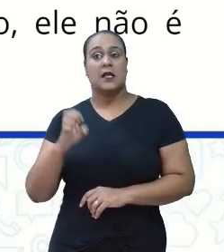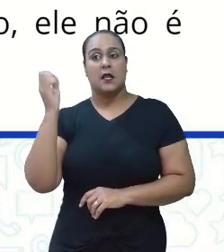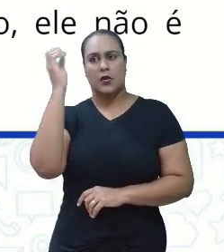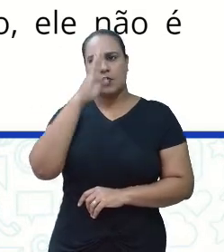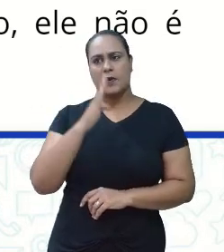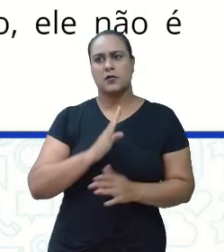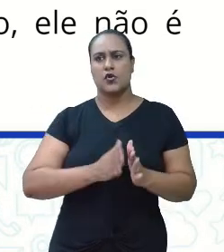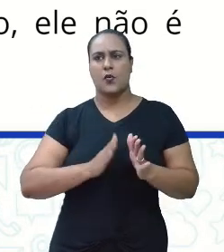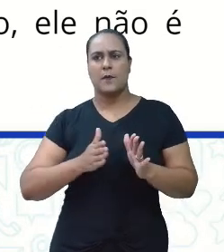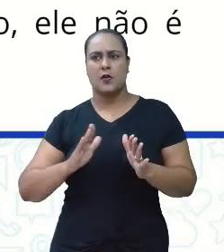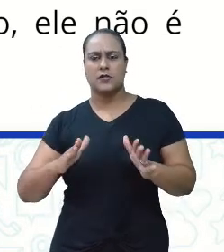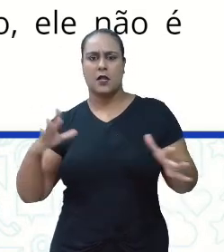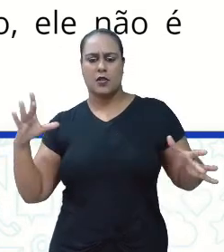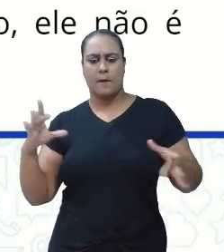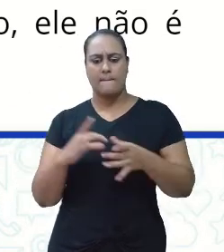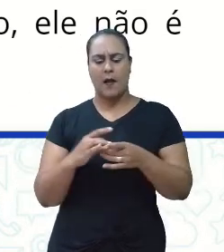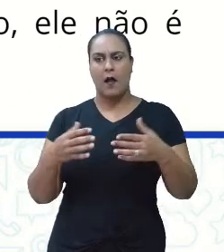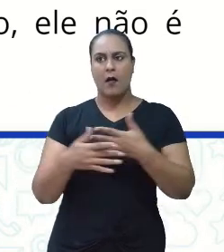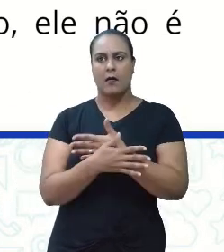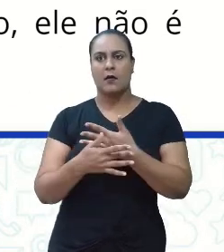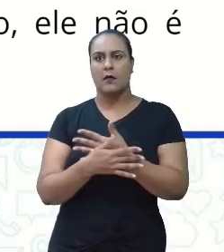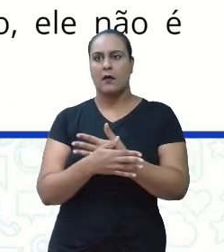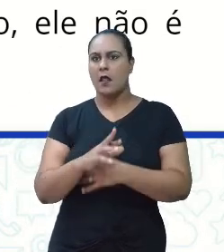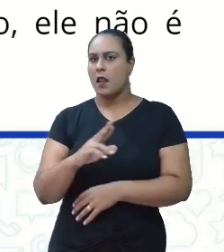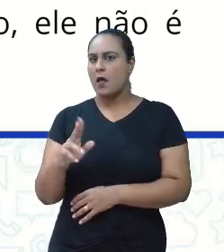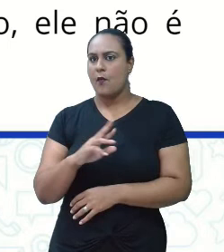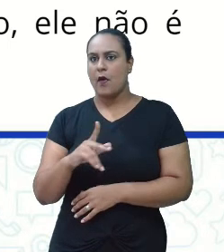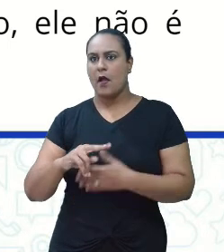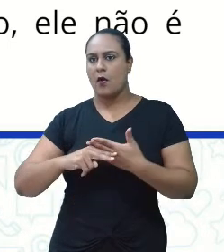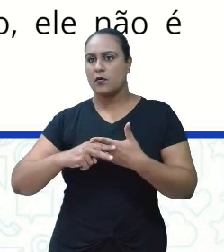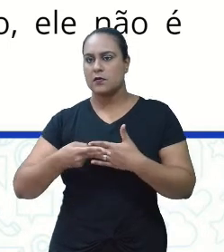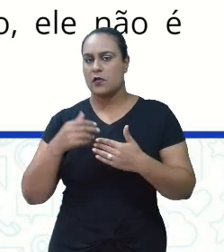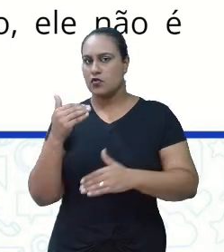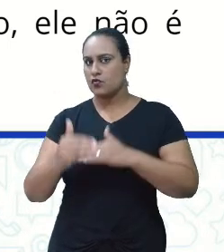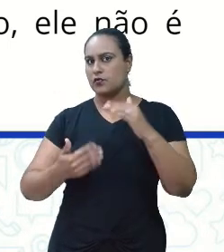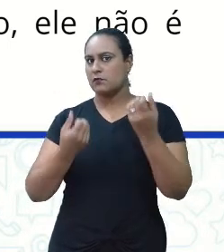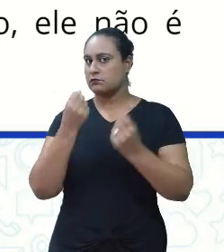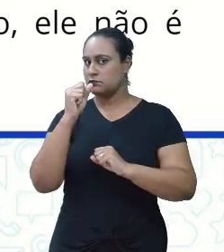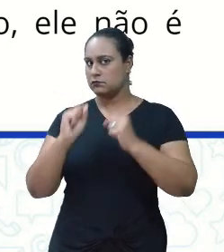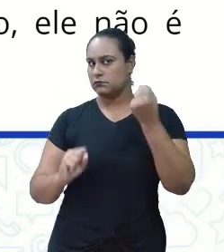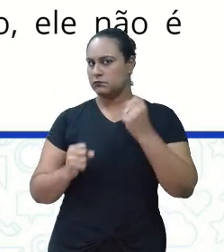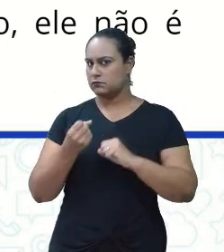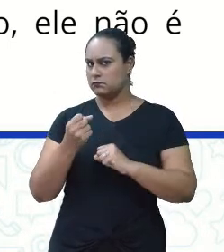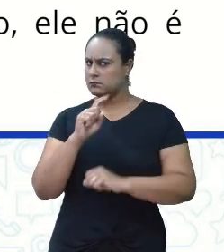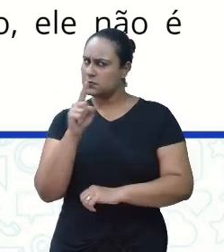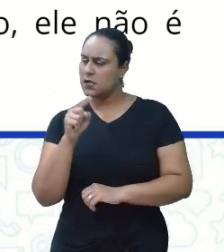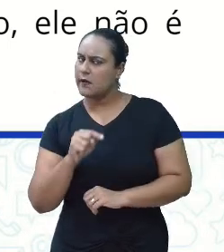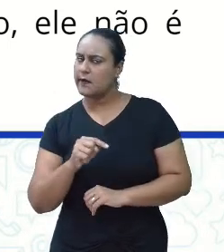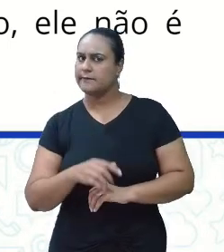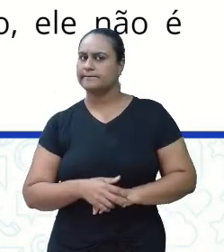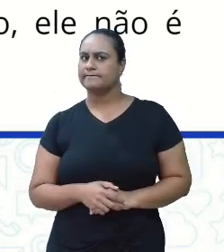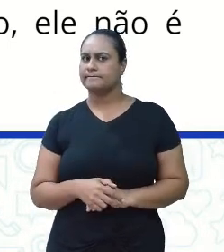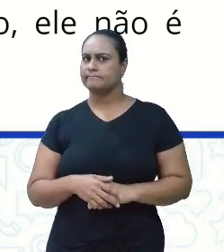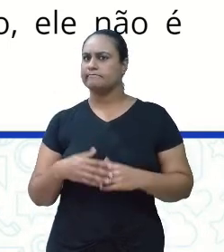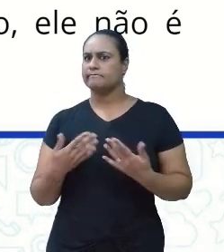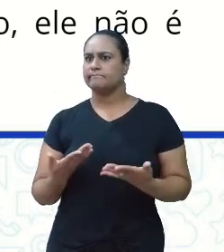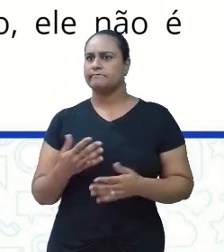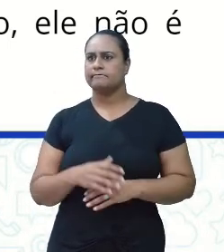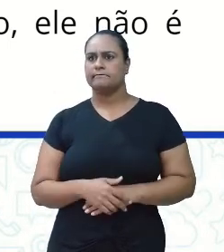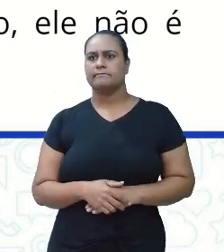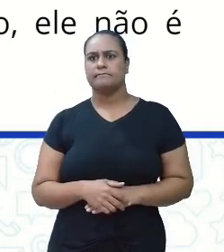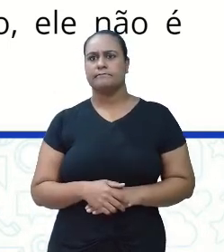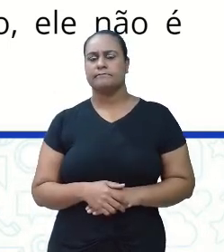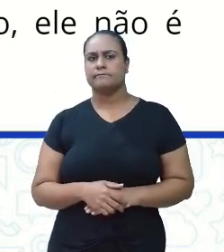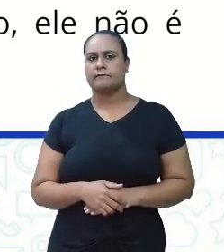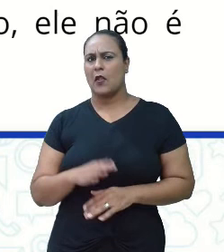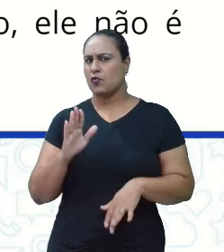o processo de conurbação, ele não é consequência do desenvolvimento industrial. Será, gente? Será que a urbanização